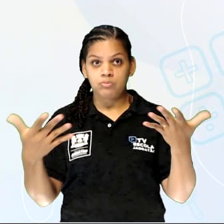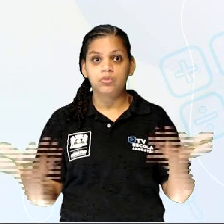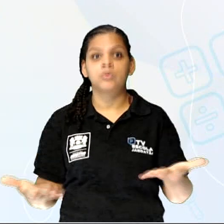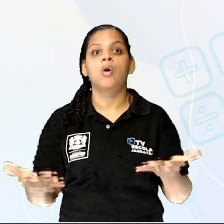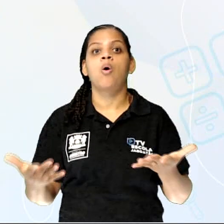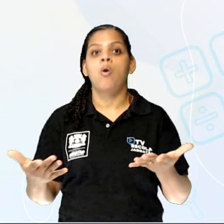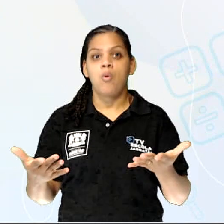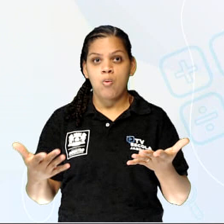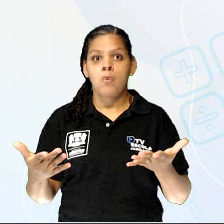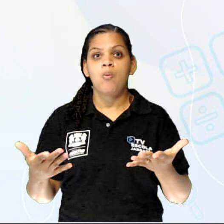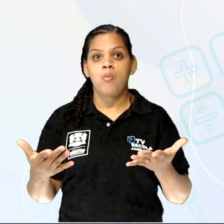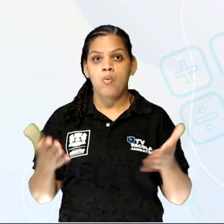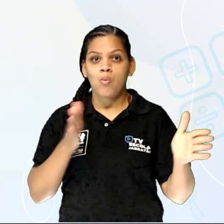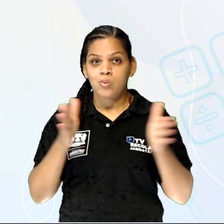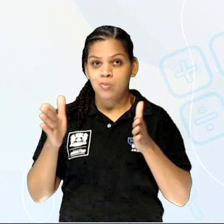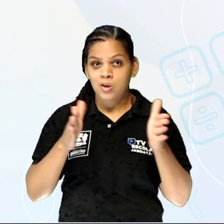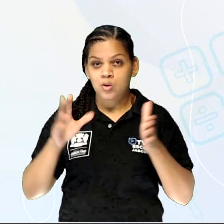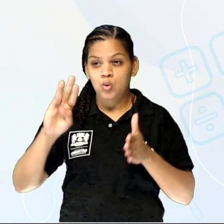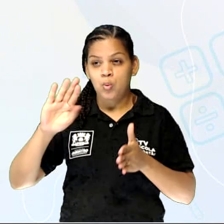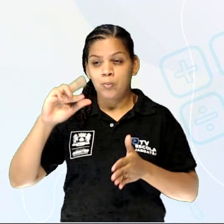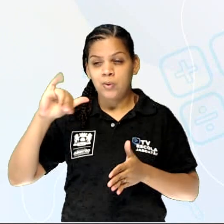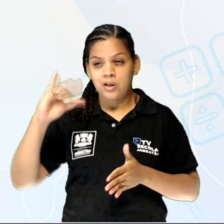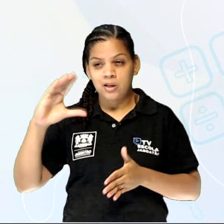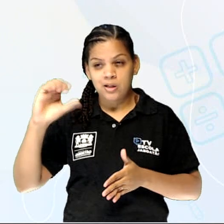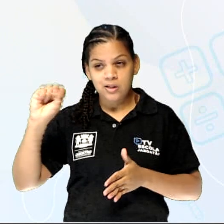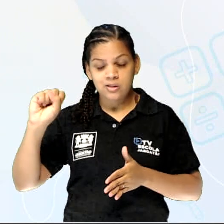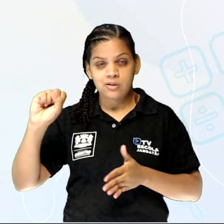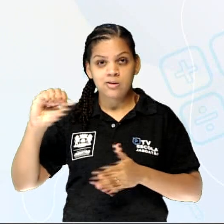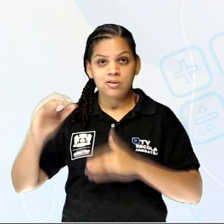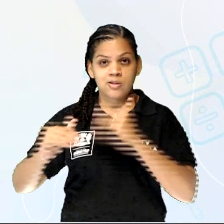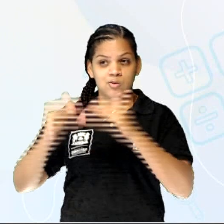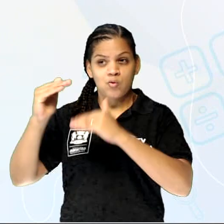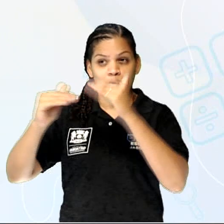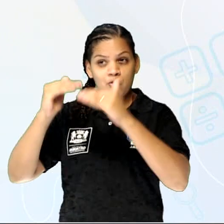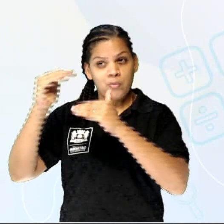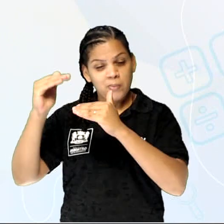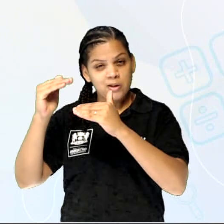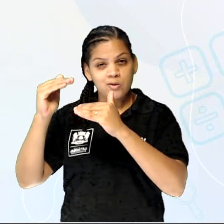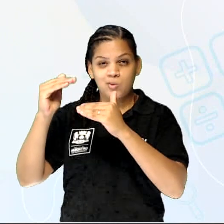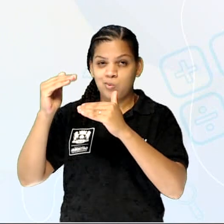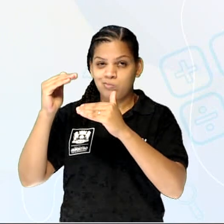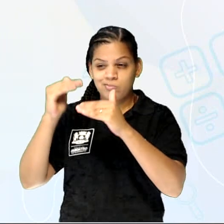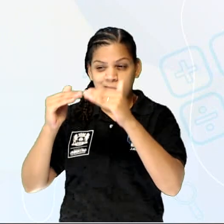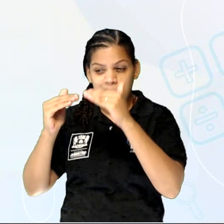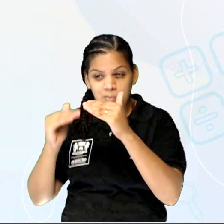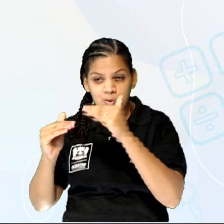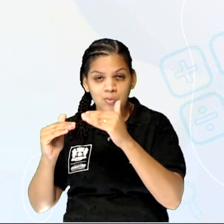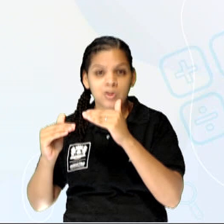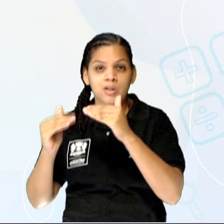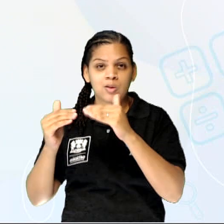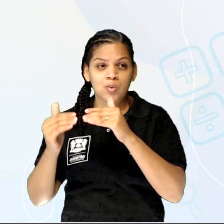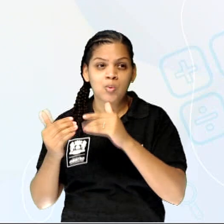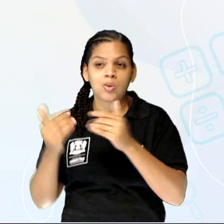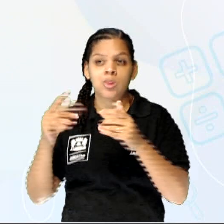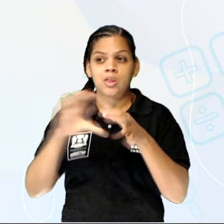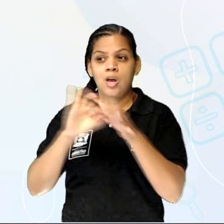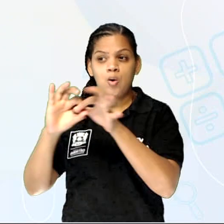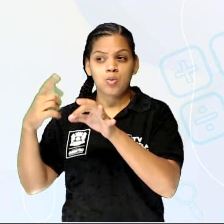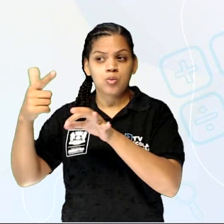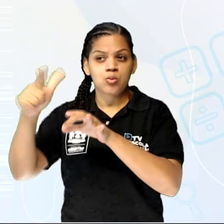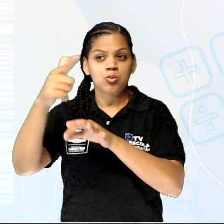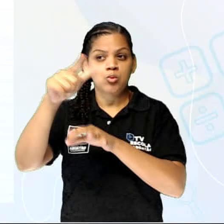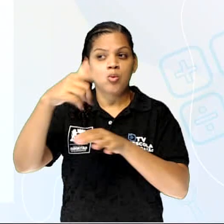BRICS já apresentava disparidade de crescimento anual da China e Índia perante os demais membros. Observe abaixo